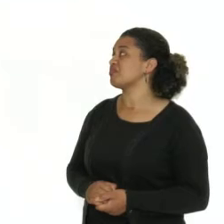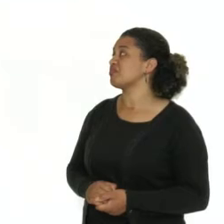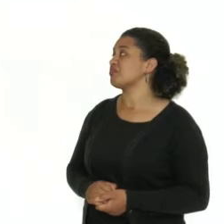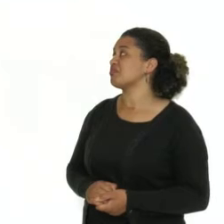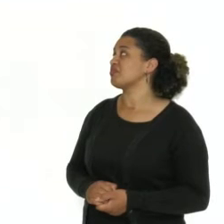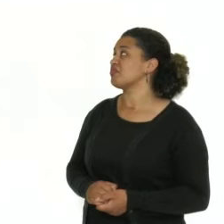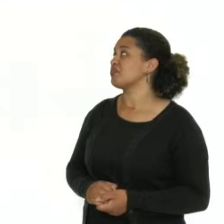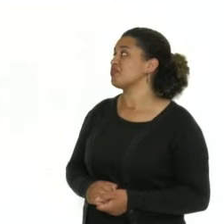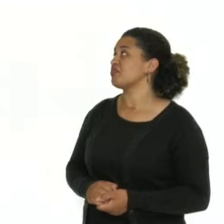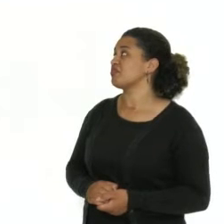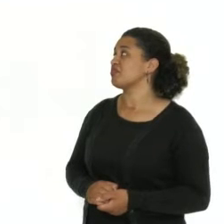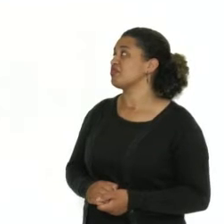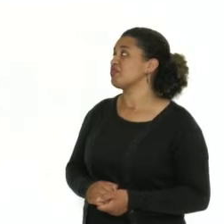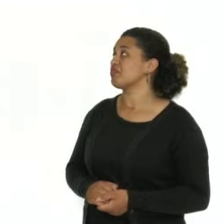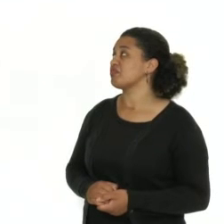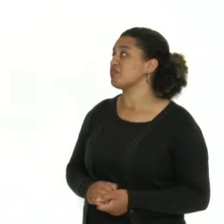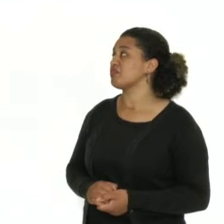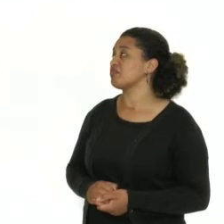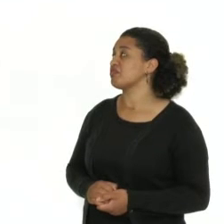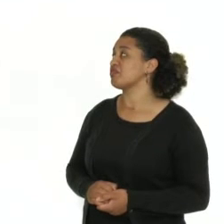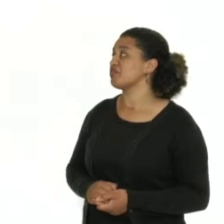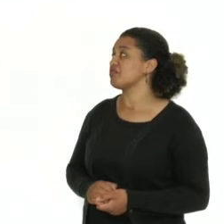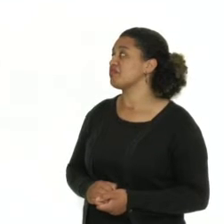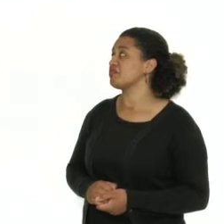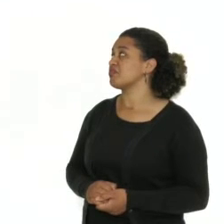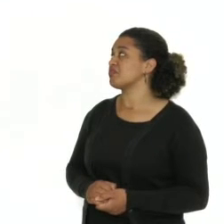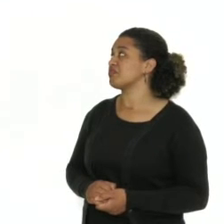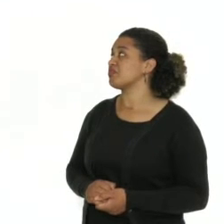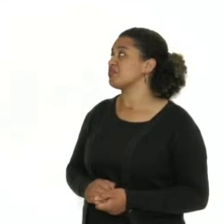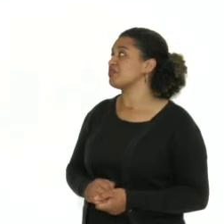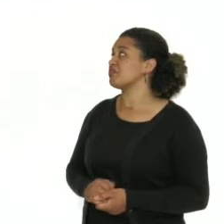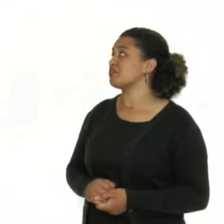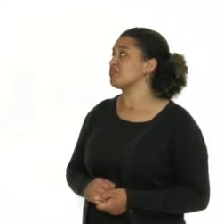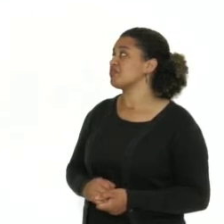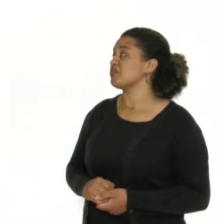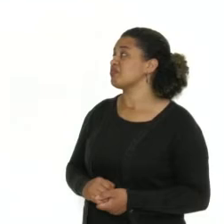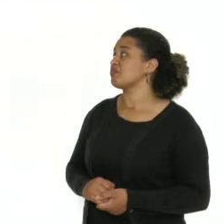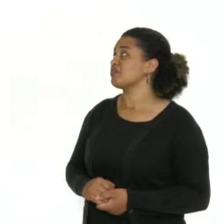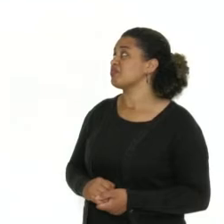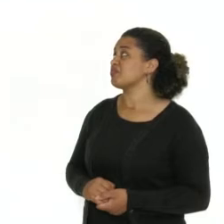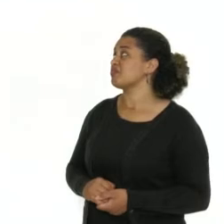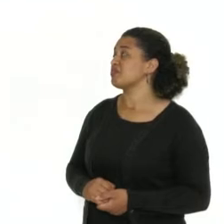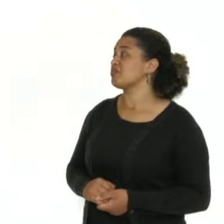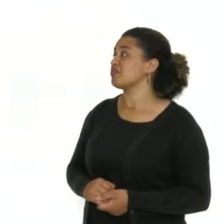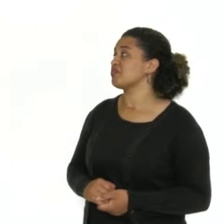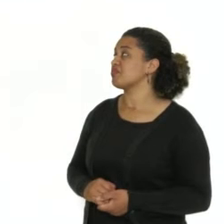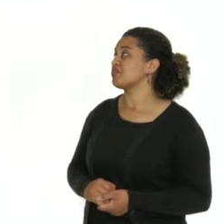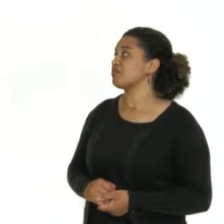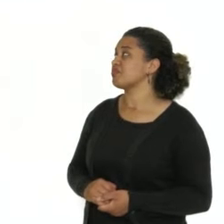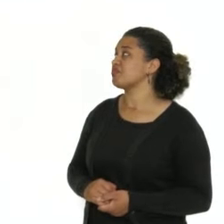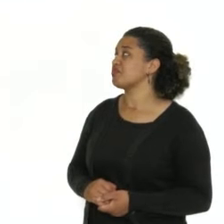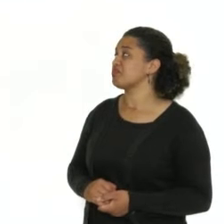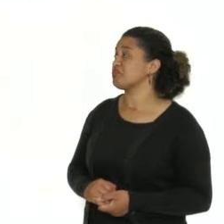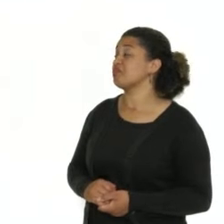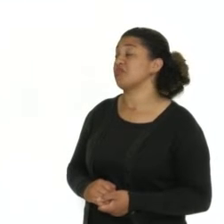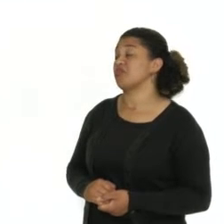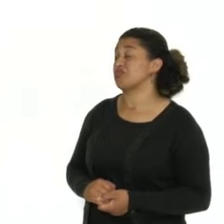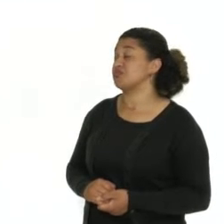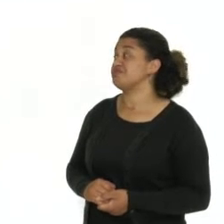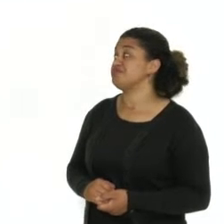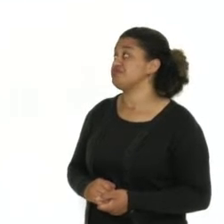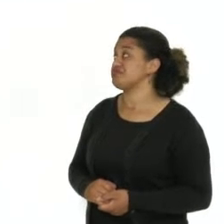A poetisa, que escreveu sobre o seu tempo e seu futuro, destacando a realidade das mulheres dos anos